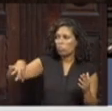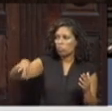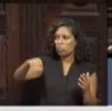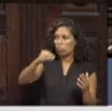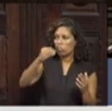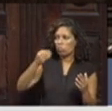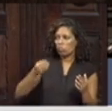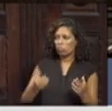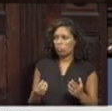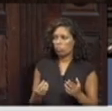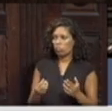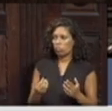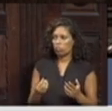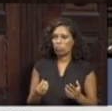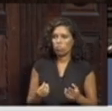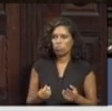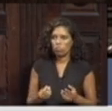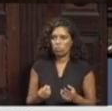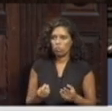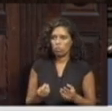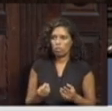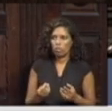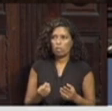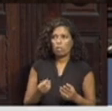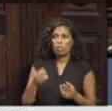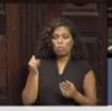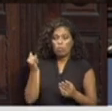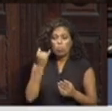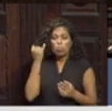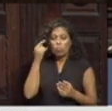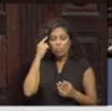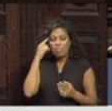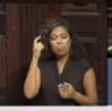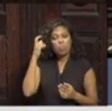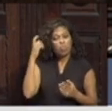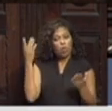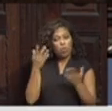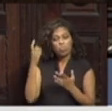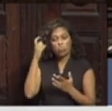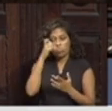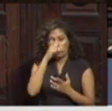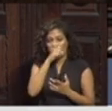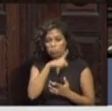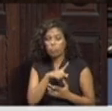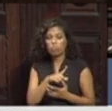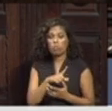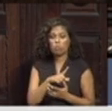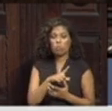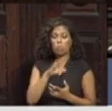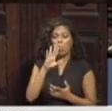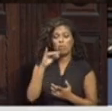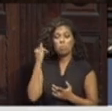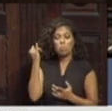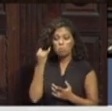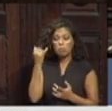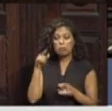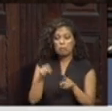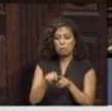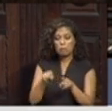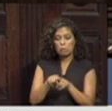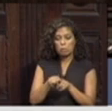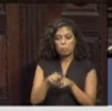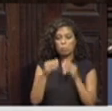município prosseguir desta forma. A alternativa para mim mais viável e clara é que possa se restabelecer o